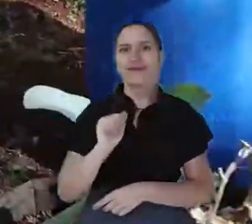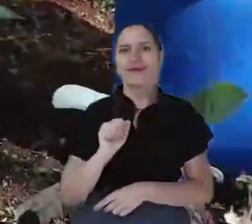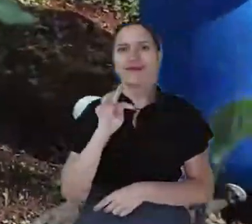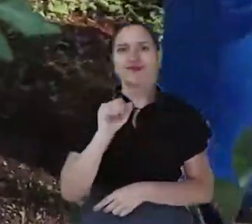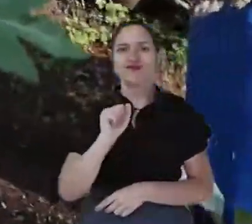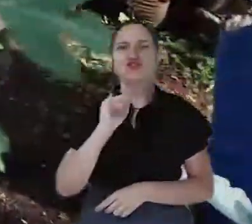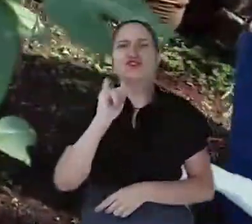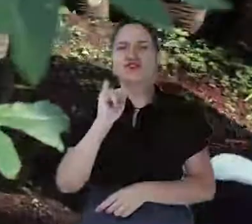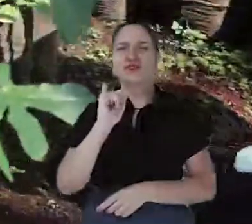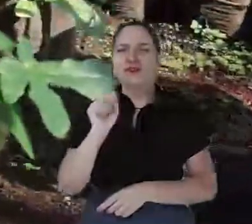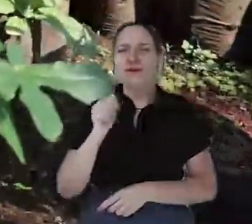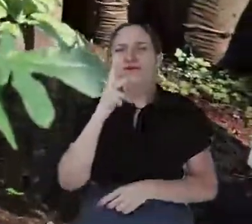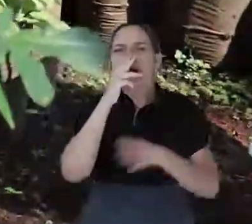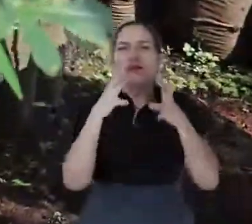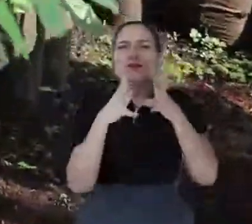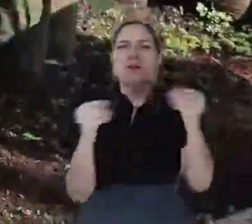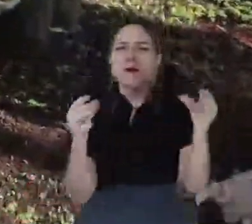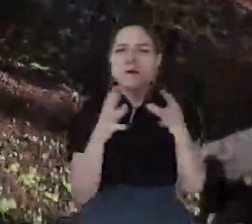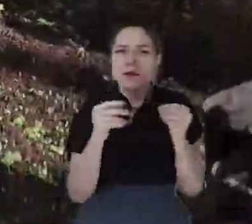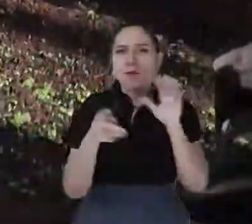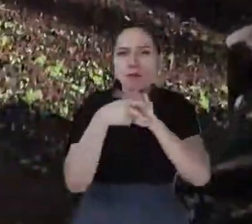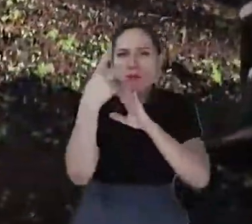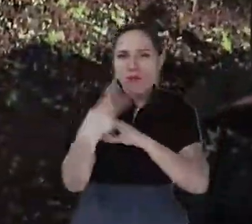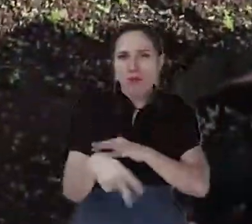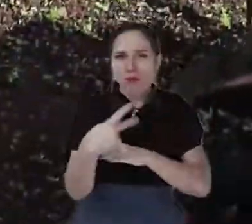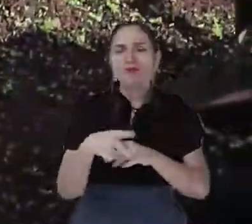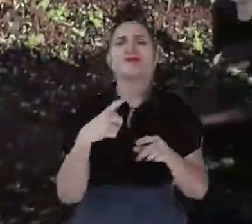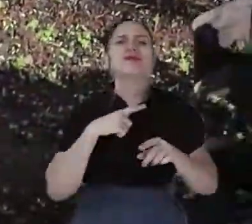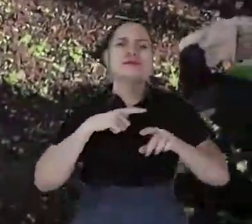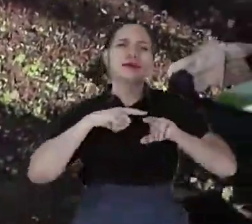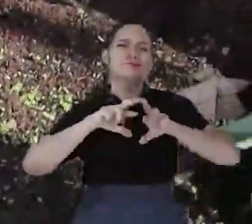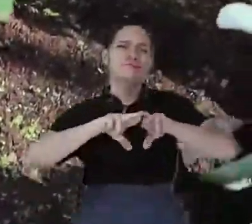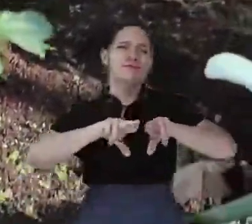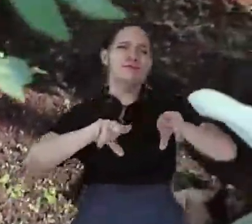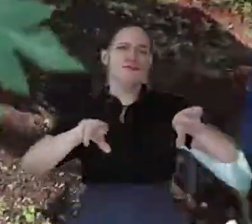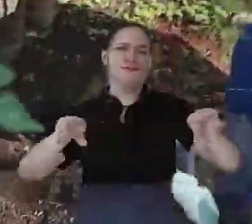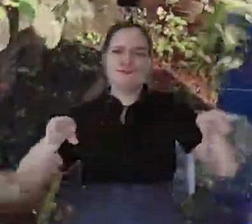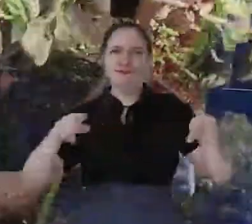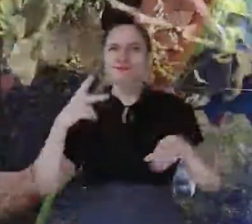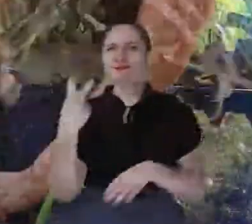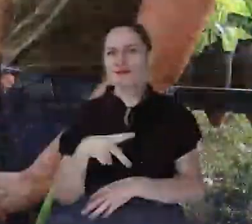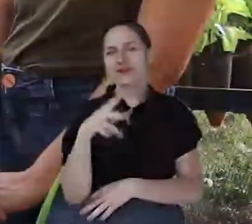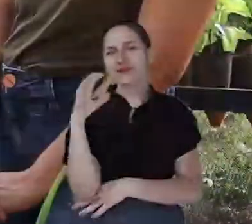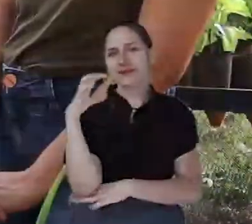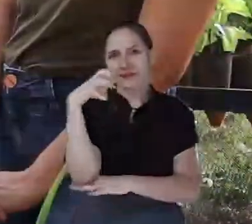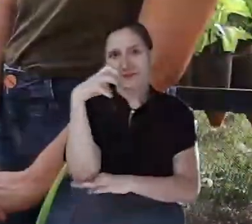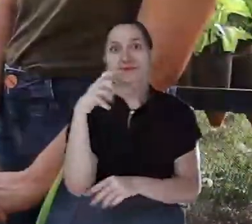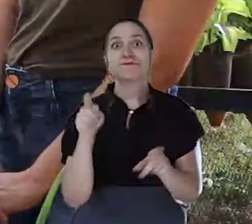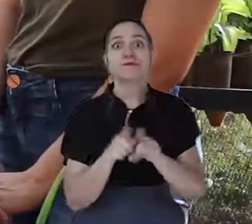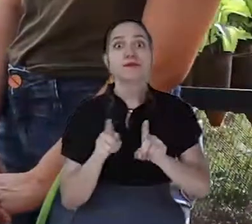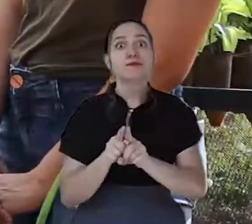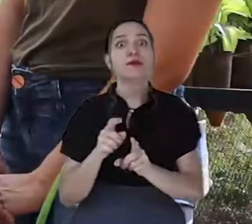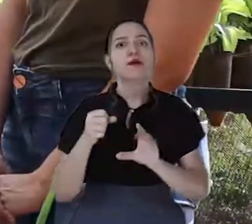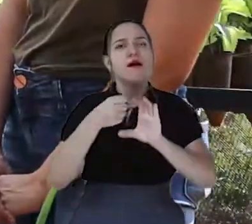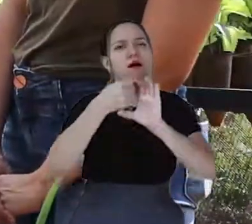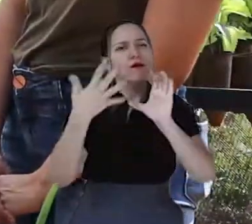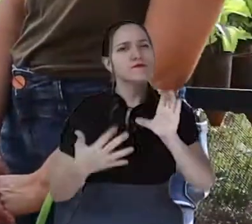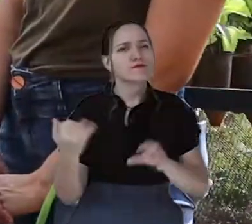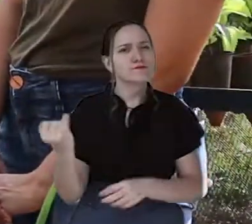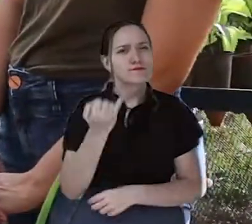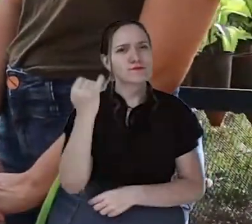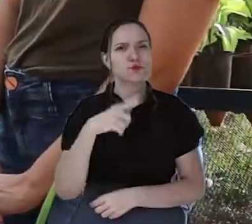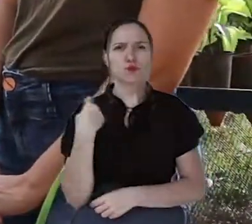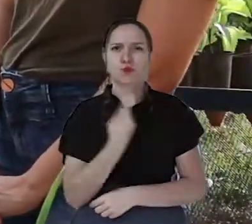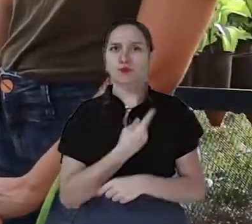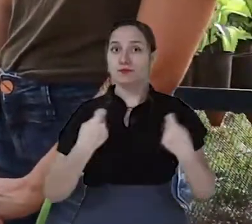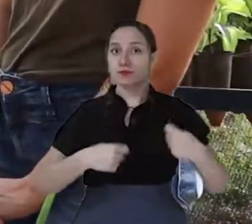do mamão nativo. Então, são muitas as espécies frutíferas que existem aqui na região. Um outro aspecto importante que nós temos que levar